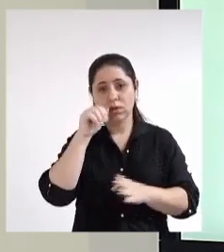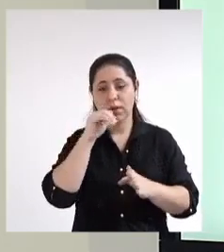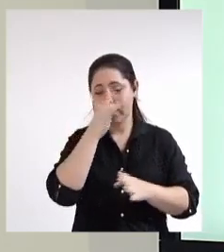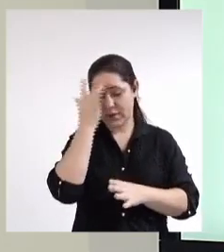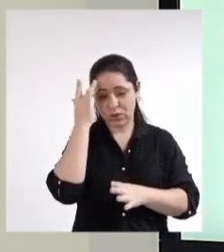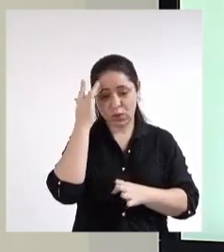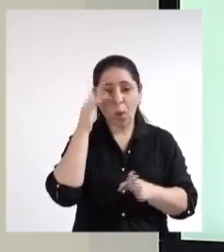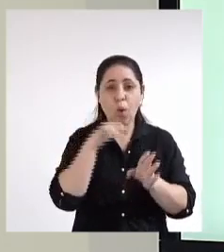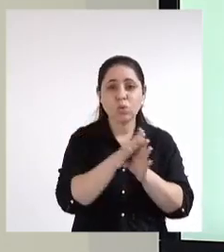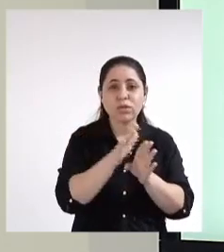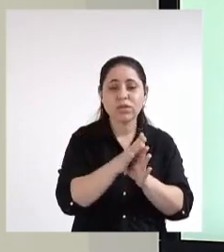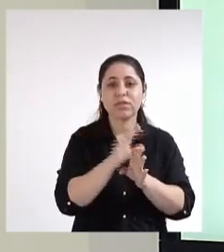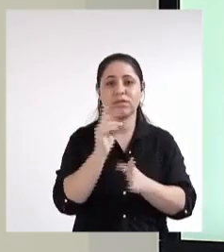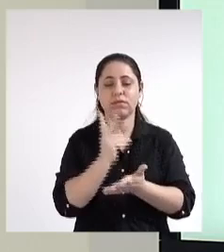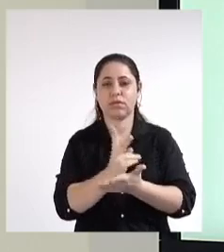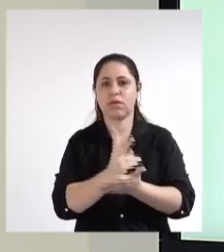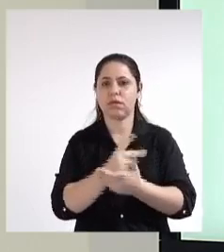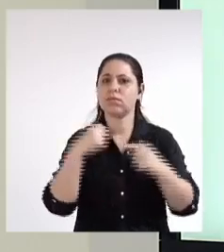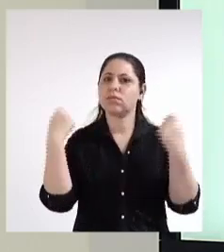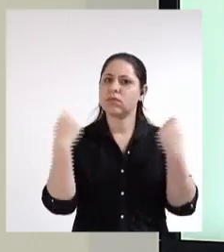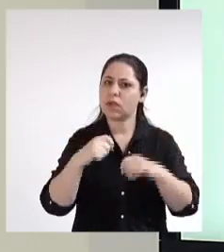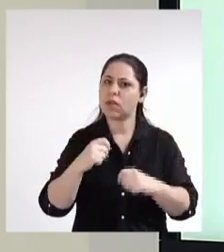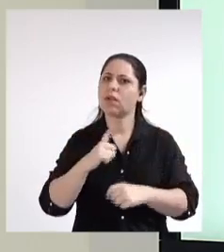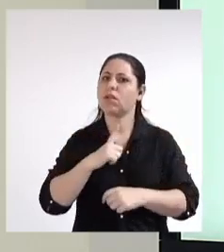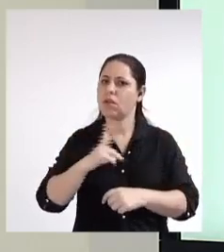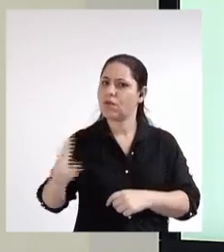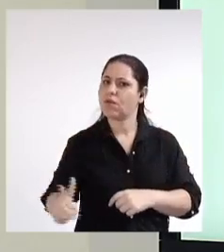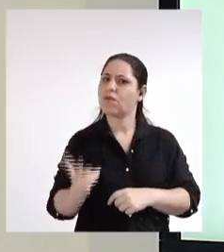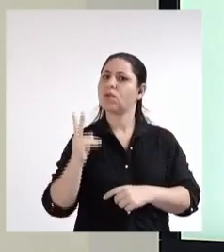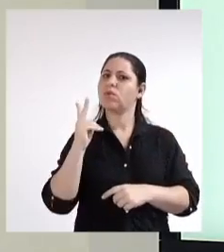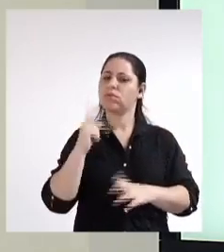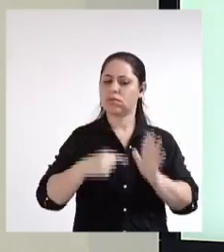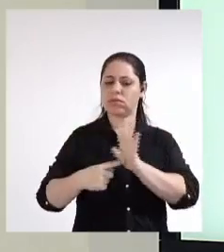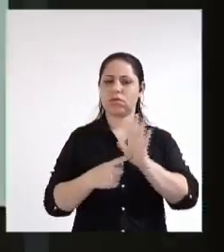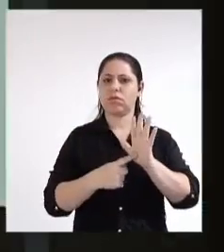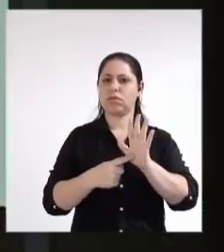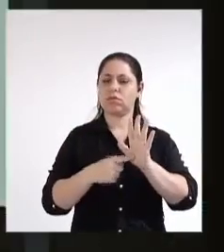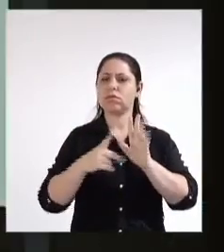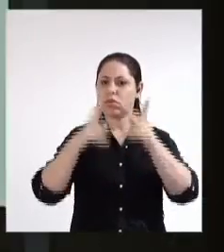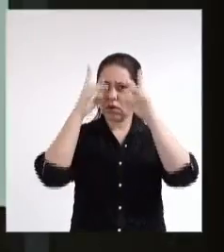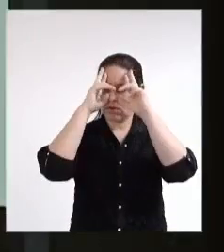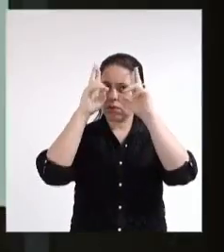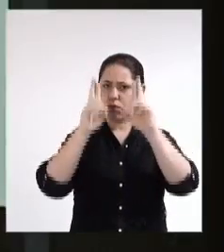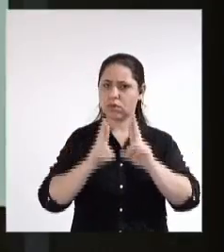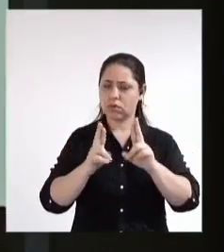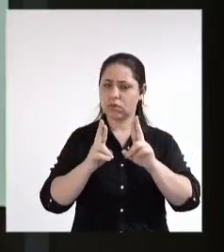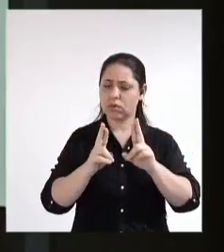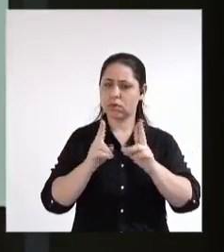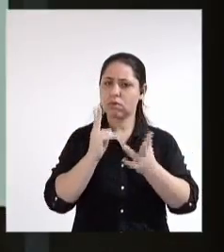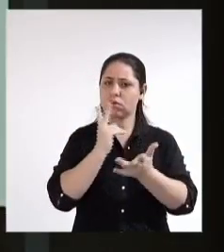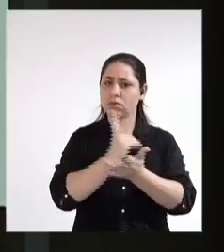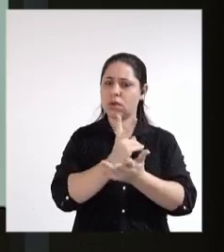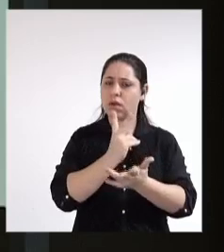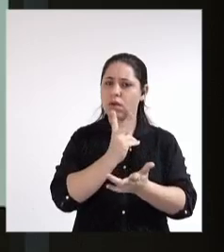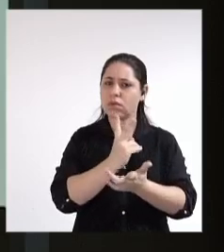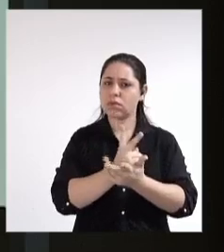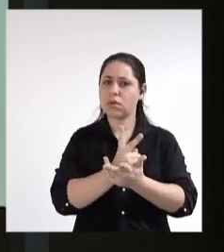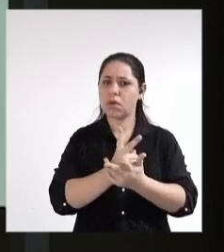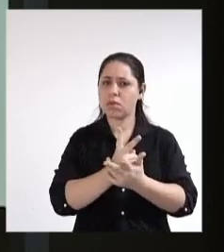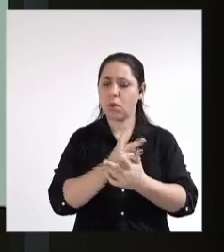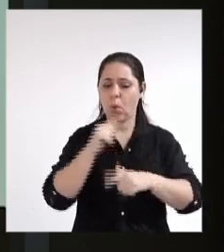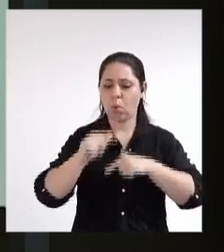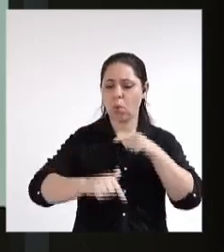colaboradores nós aqueles que não têm esses valores pelo menos que apresenta aqui né responsável ter respeito ter excelência no trabalho